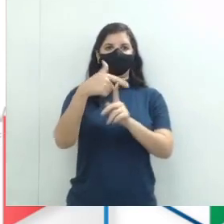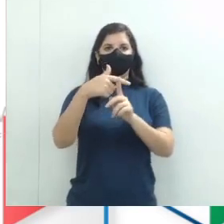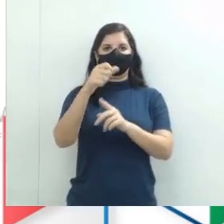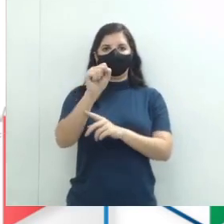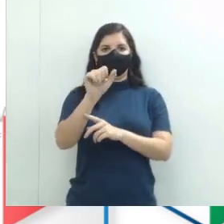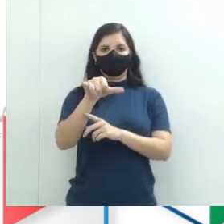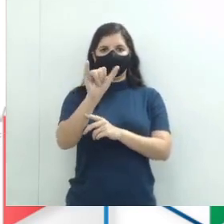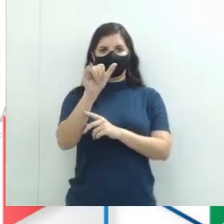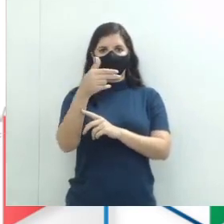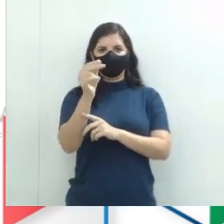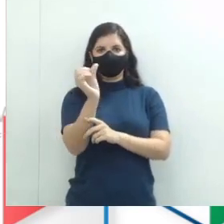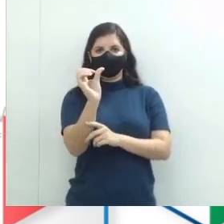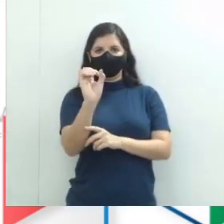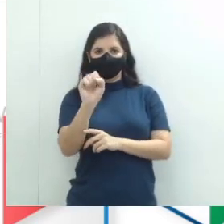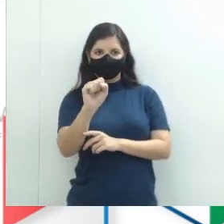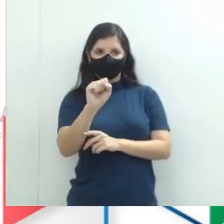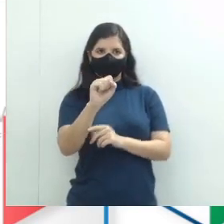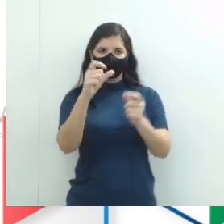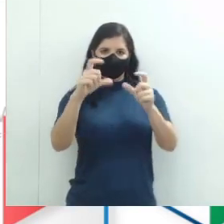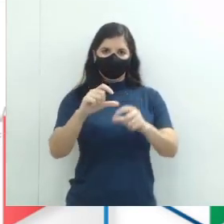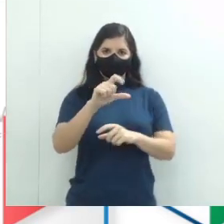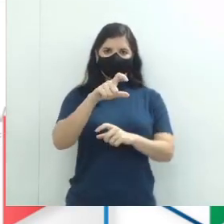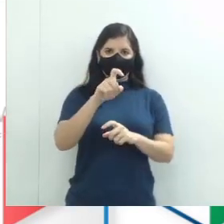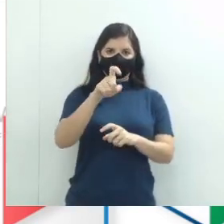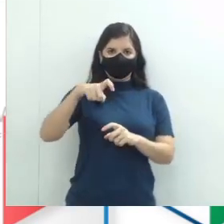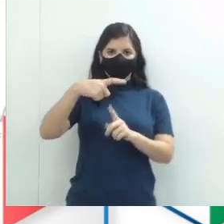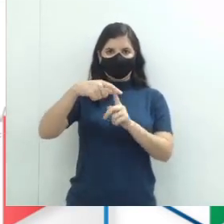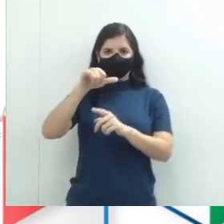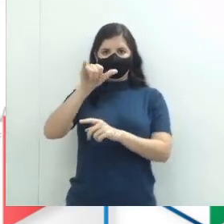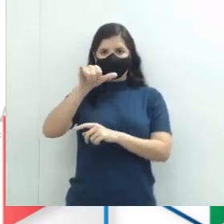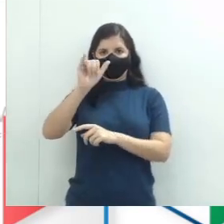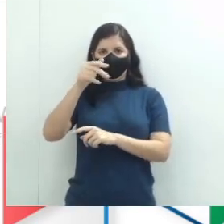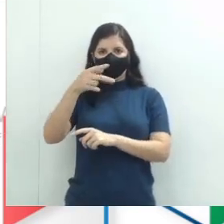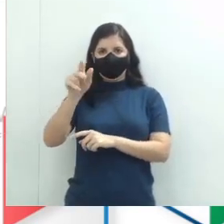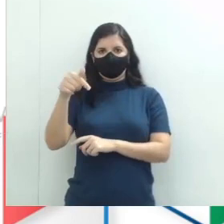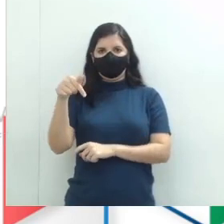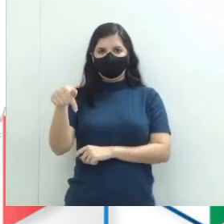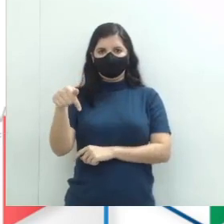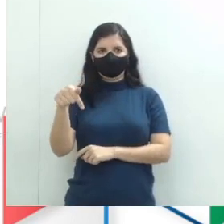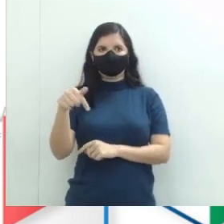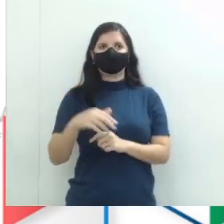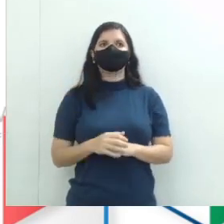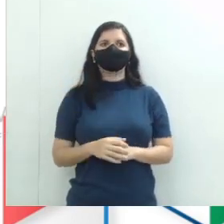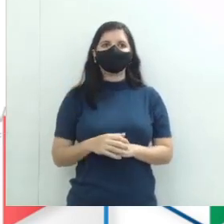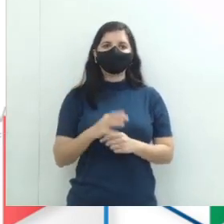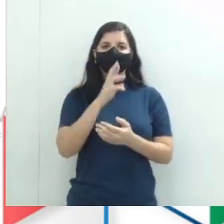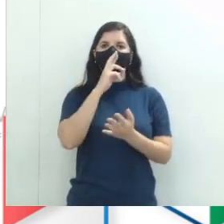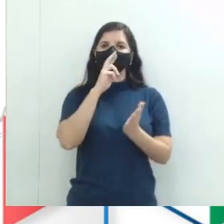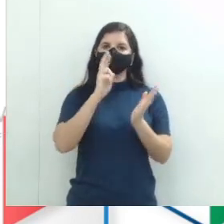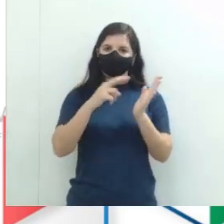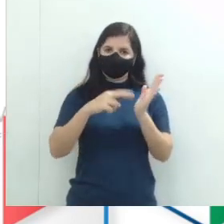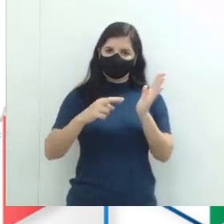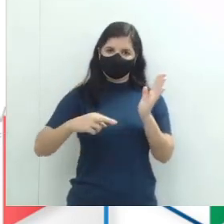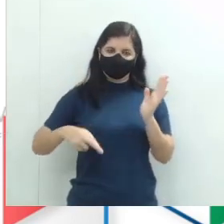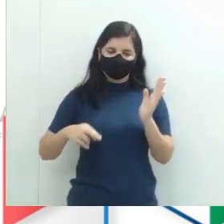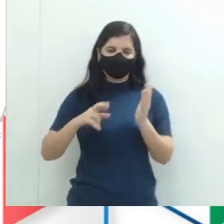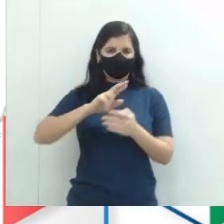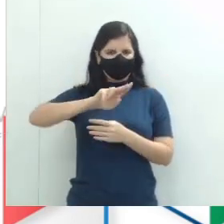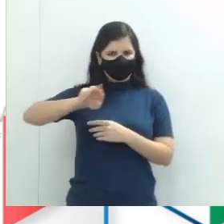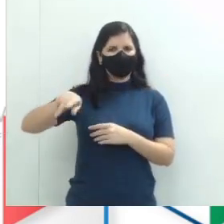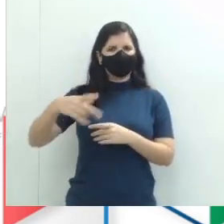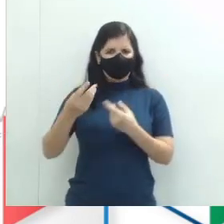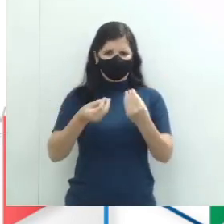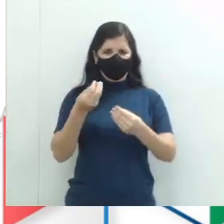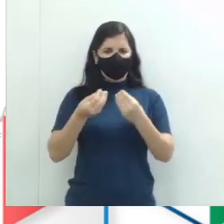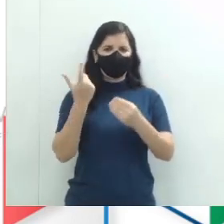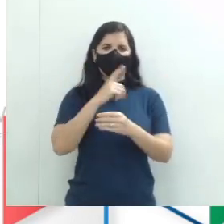igual a 68, e x mais y igual a 7, nós vamos, você tem que resolvê-las de várias formas,